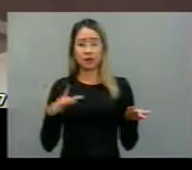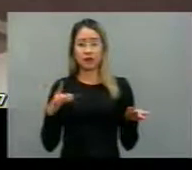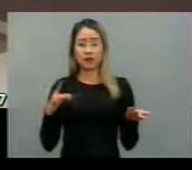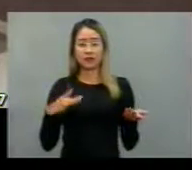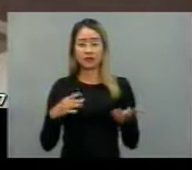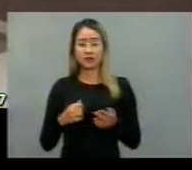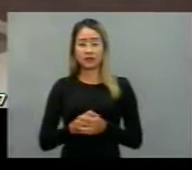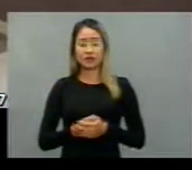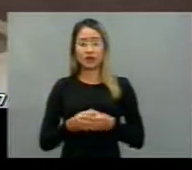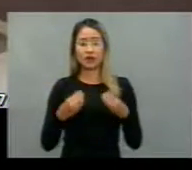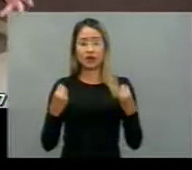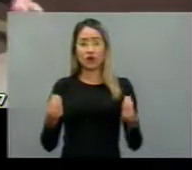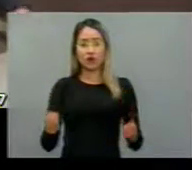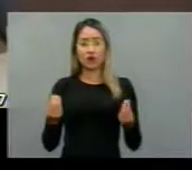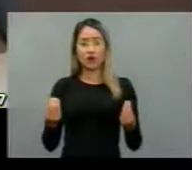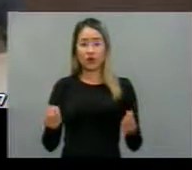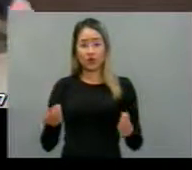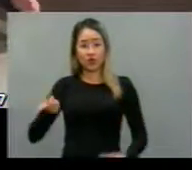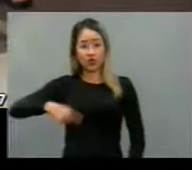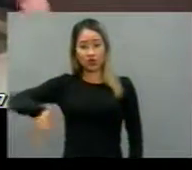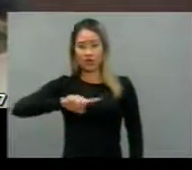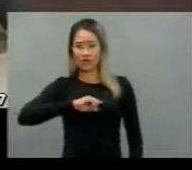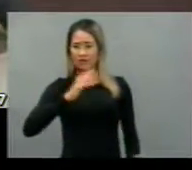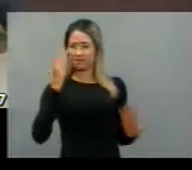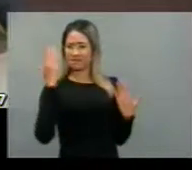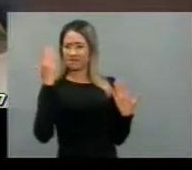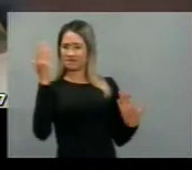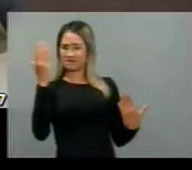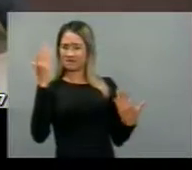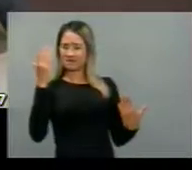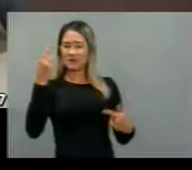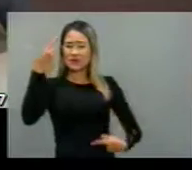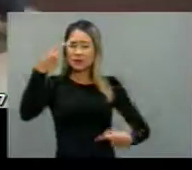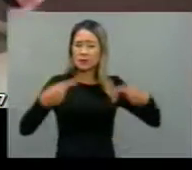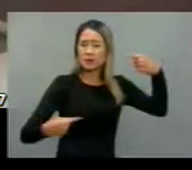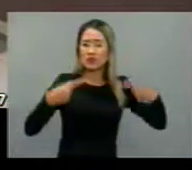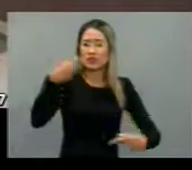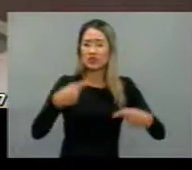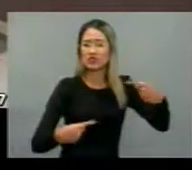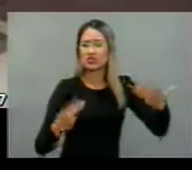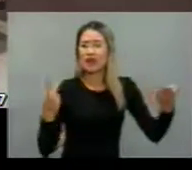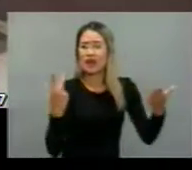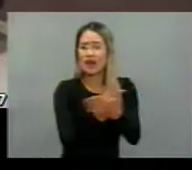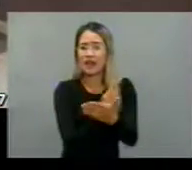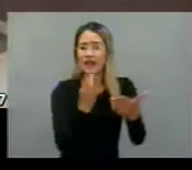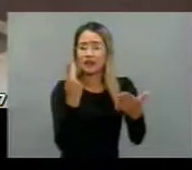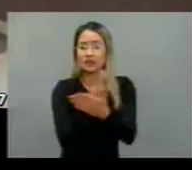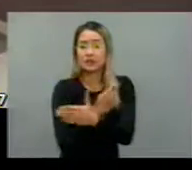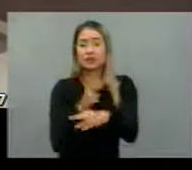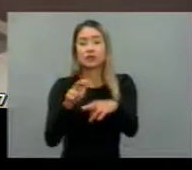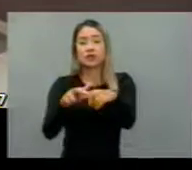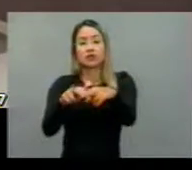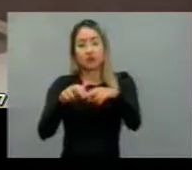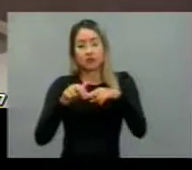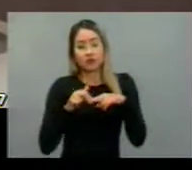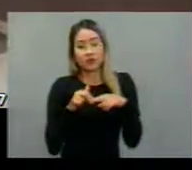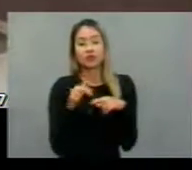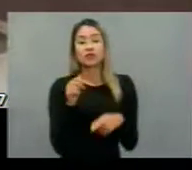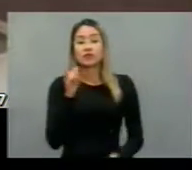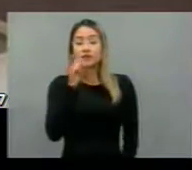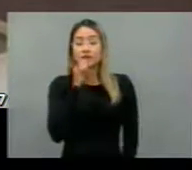e total desconfiança desse sistema político. Por isso que ele acaba sendo capturado por